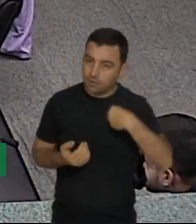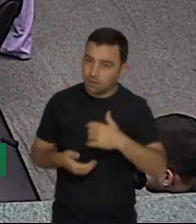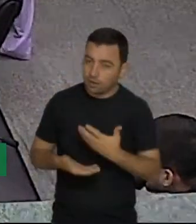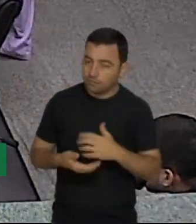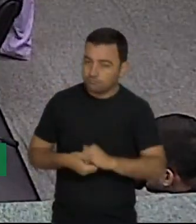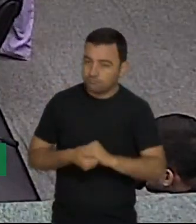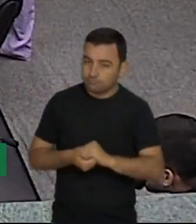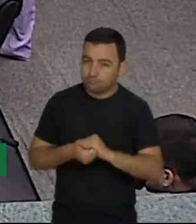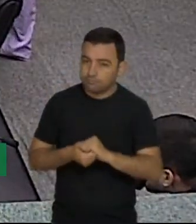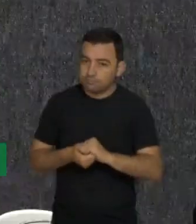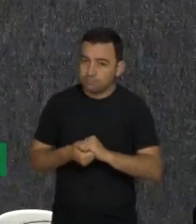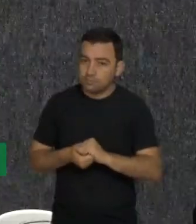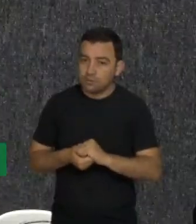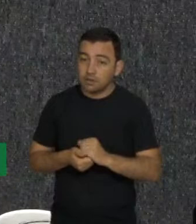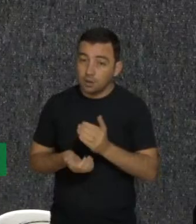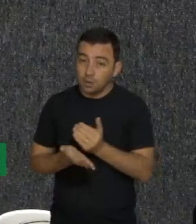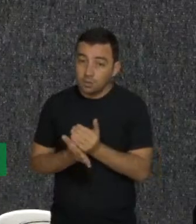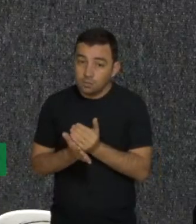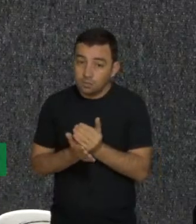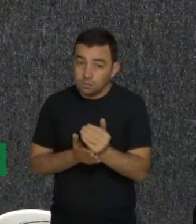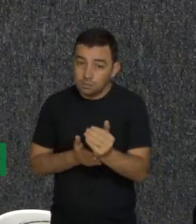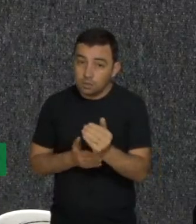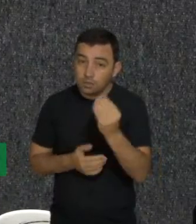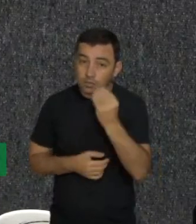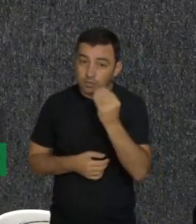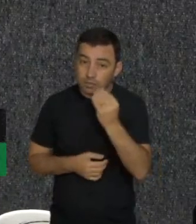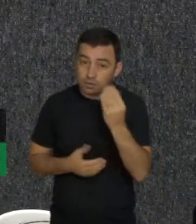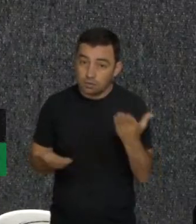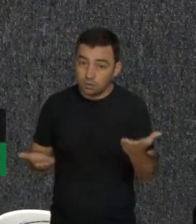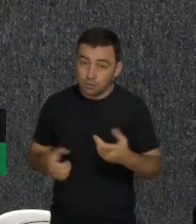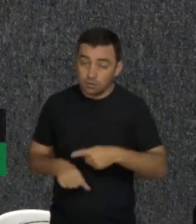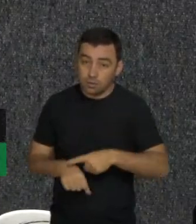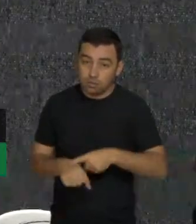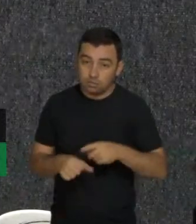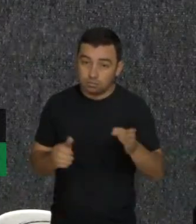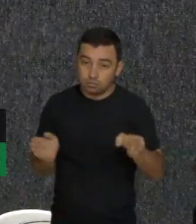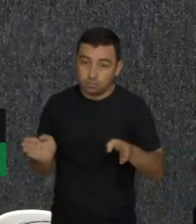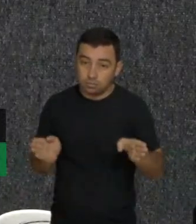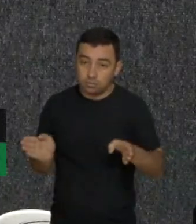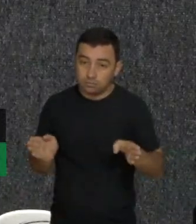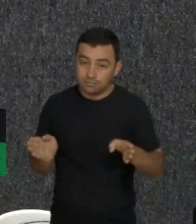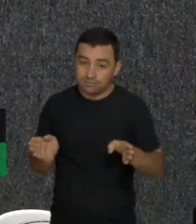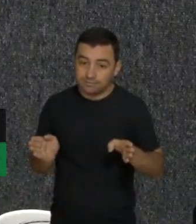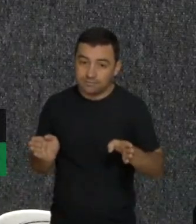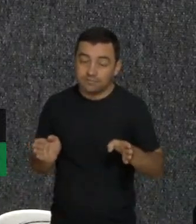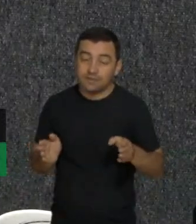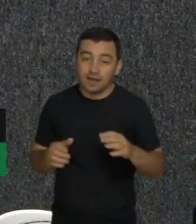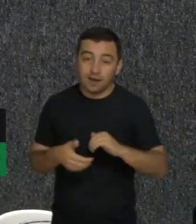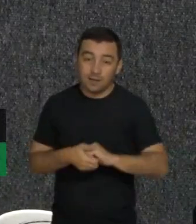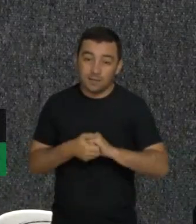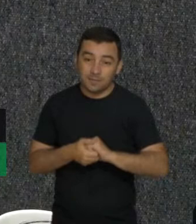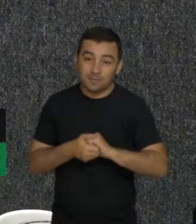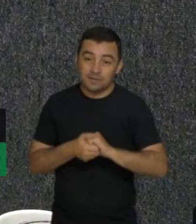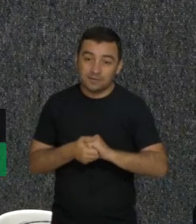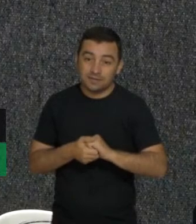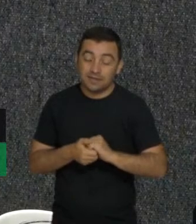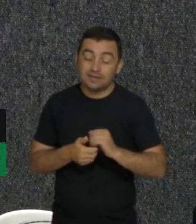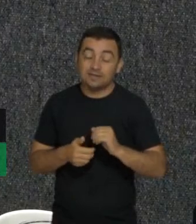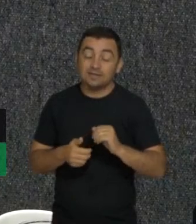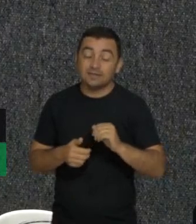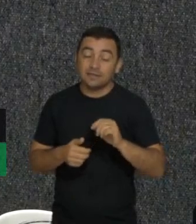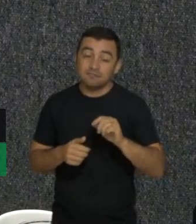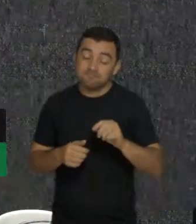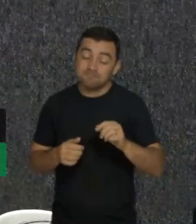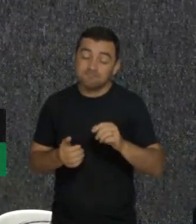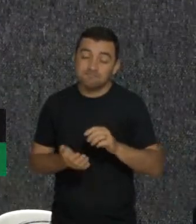e inicialmente né aproveito aqui esse espaço é para cumprimentá-lo e em seu nome prestar Nossa